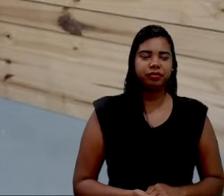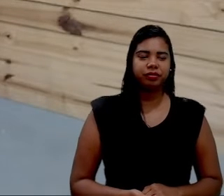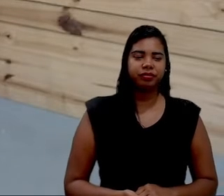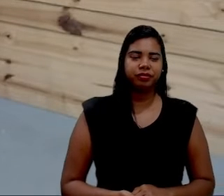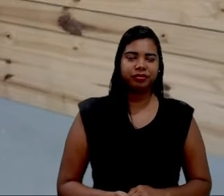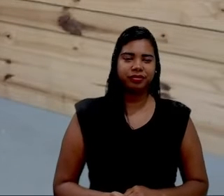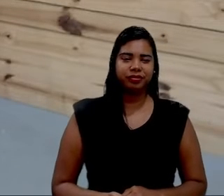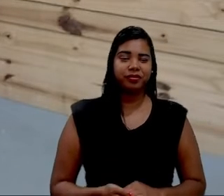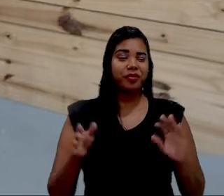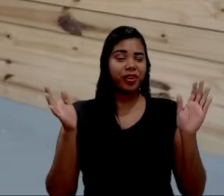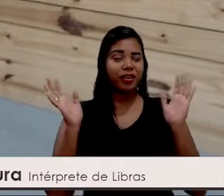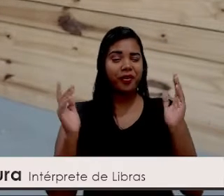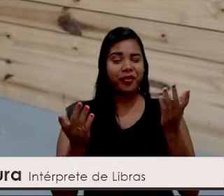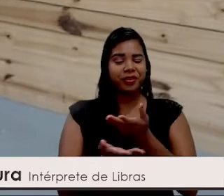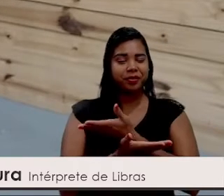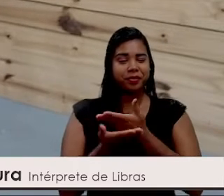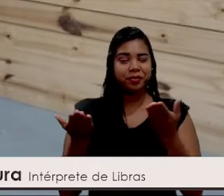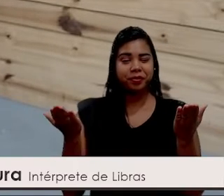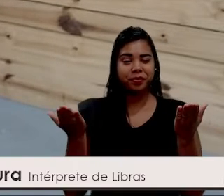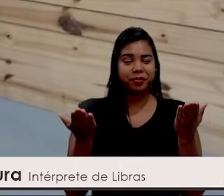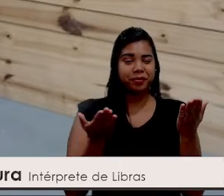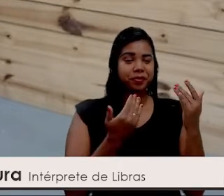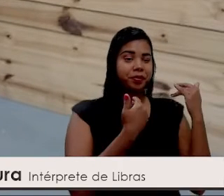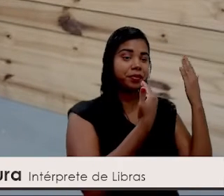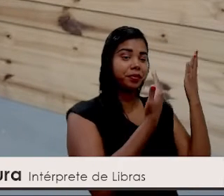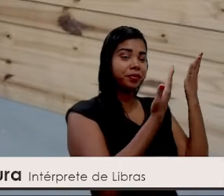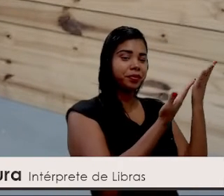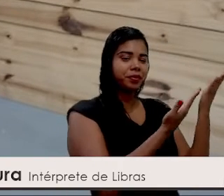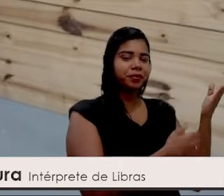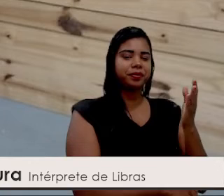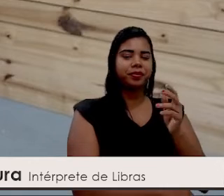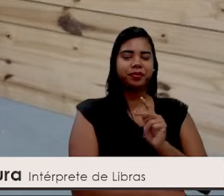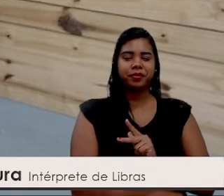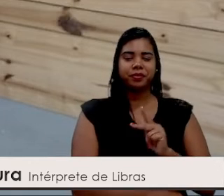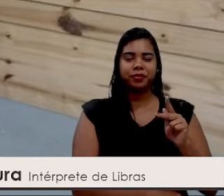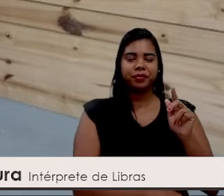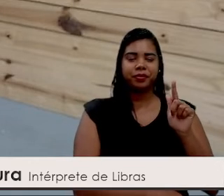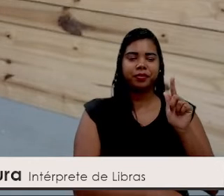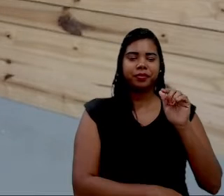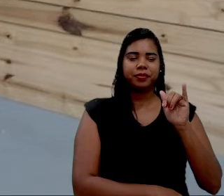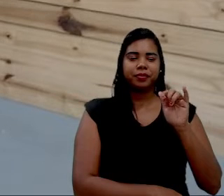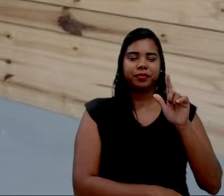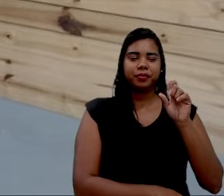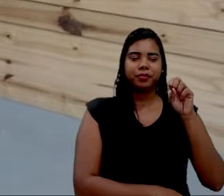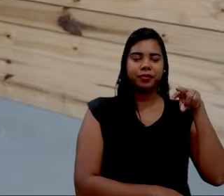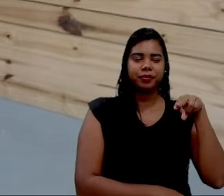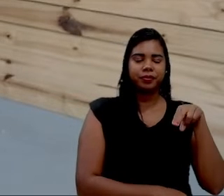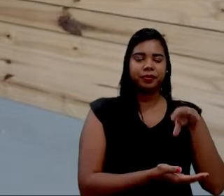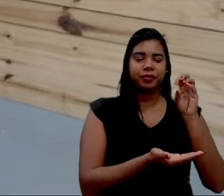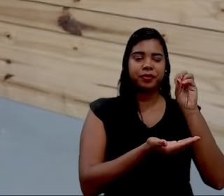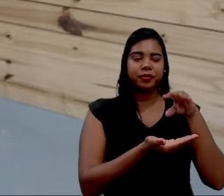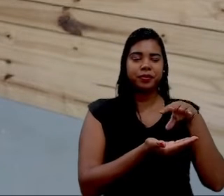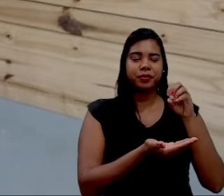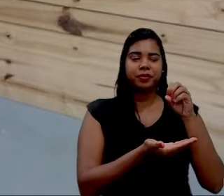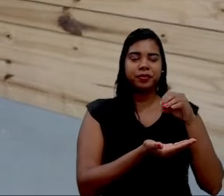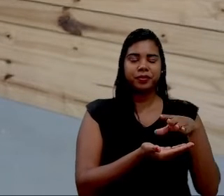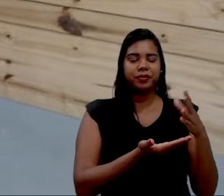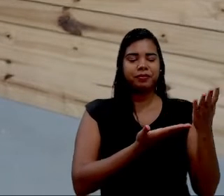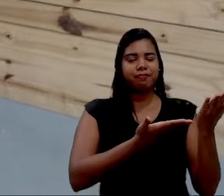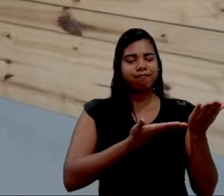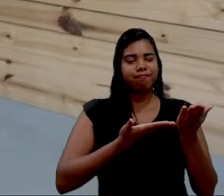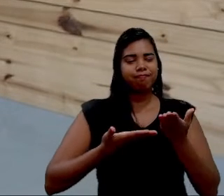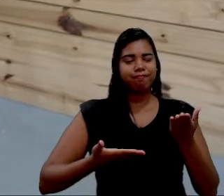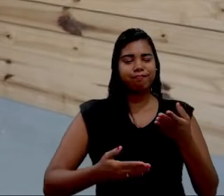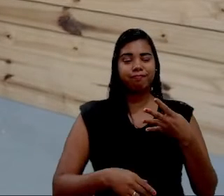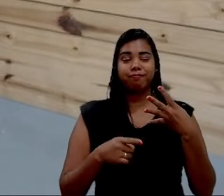Olá pessoal, sou o professor Gilson Alves do curso de Desenvolvimento de Sistema da ETEPAC e seja bem-vindo à